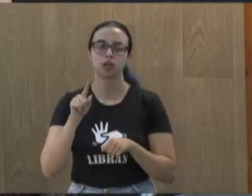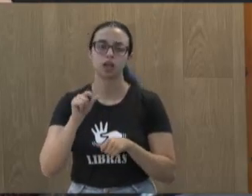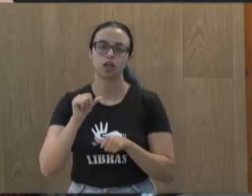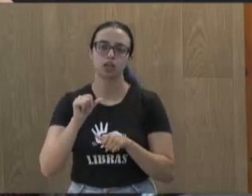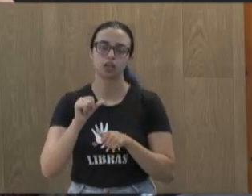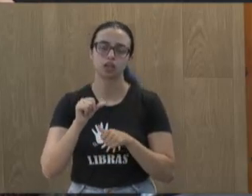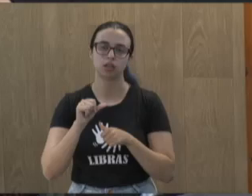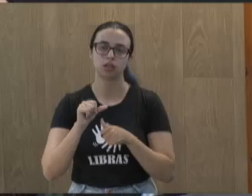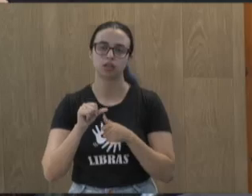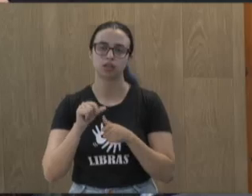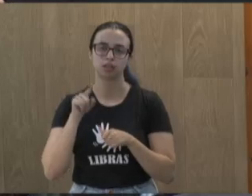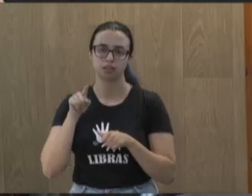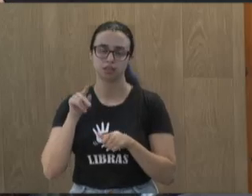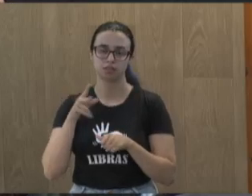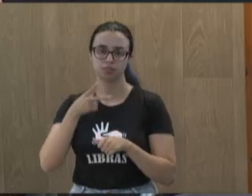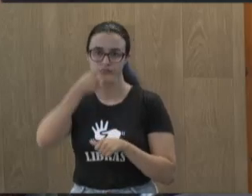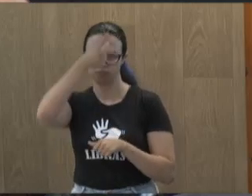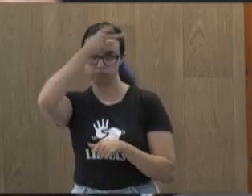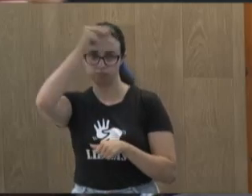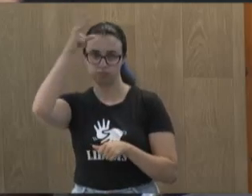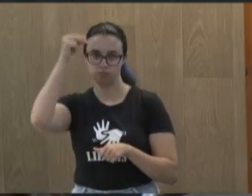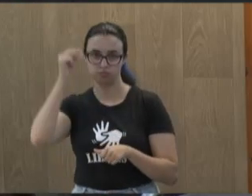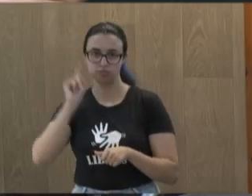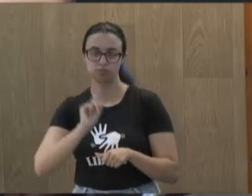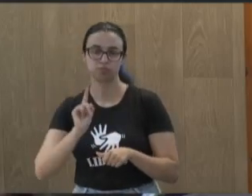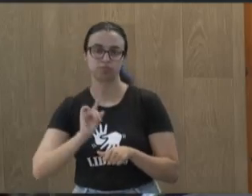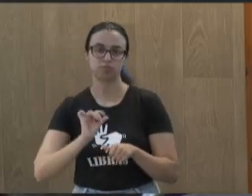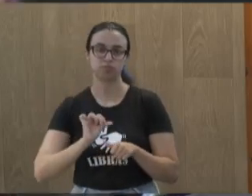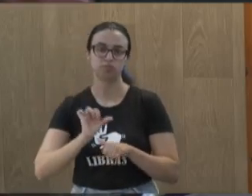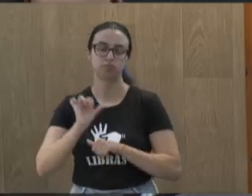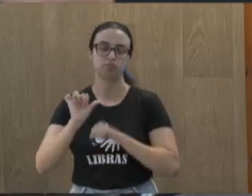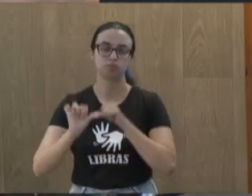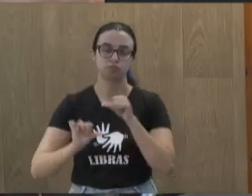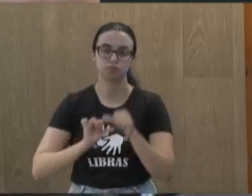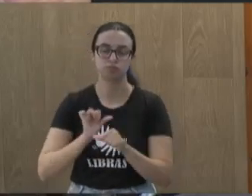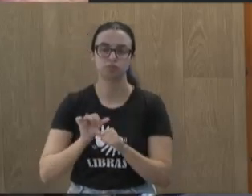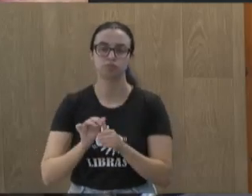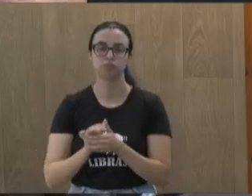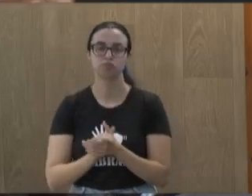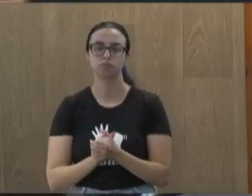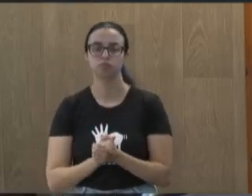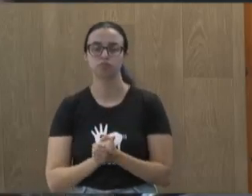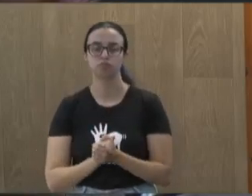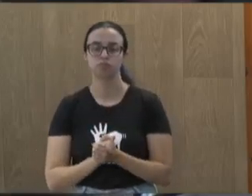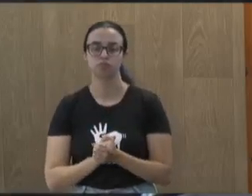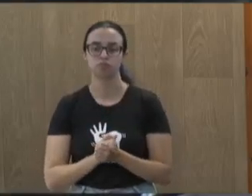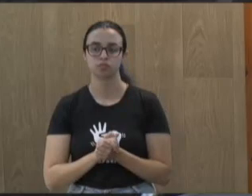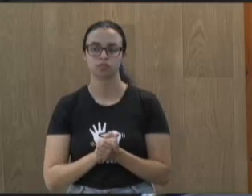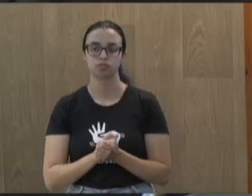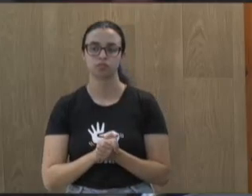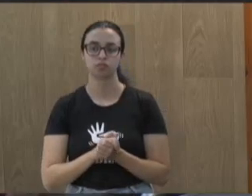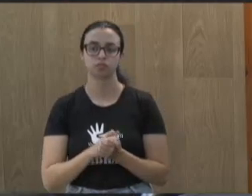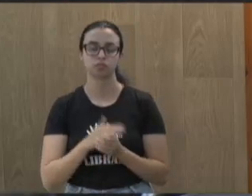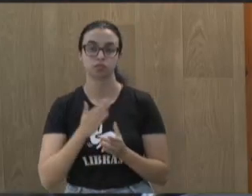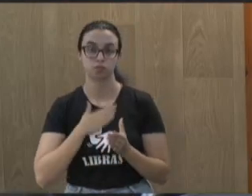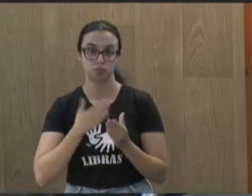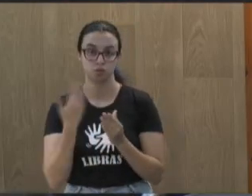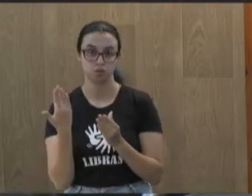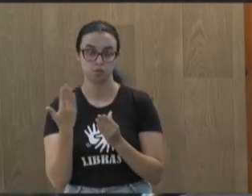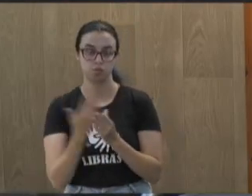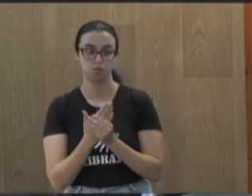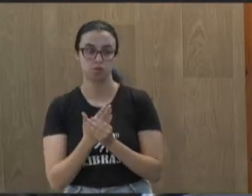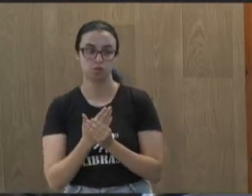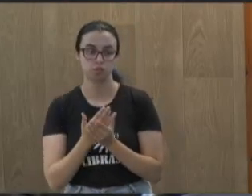alterações do geoprocessamento, o meu processo foi parar lá no Ministério